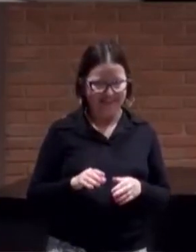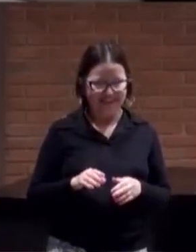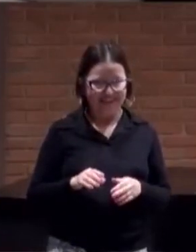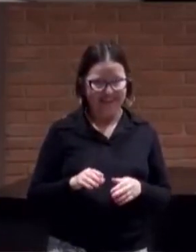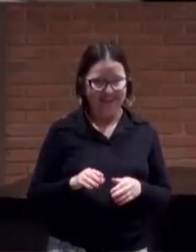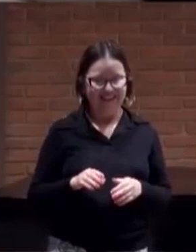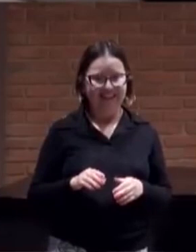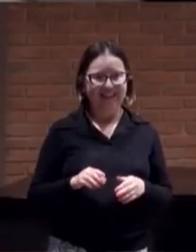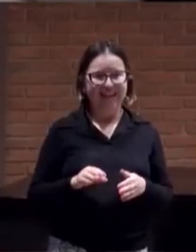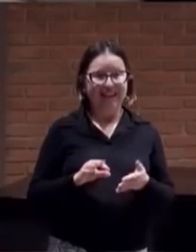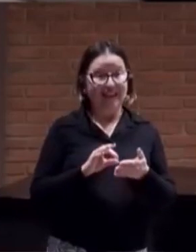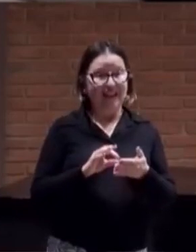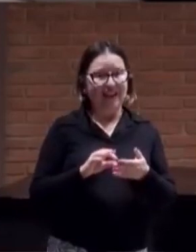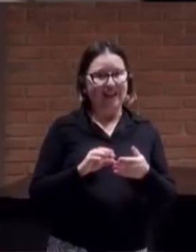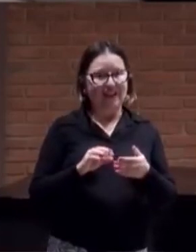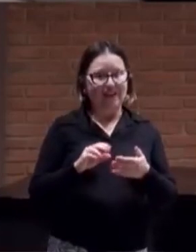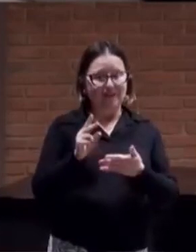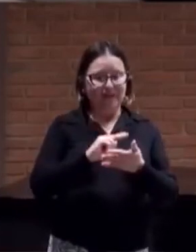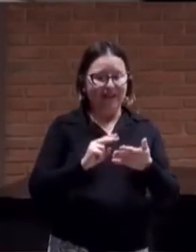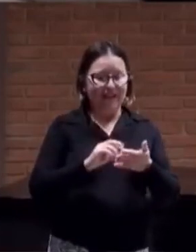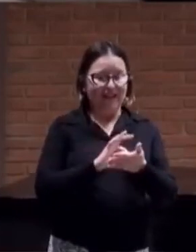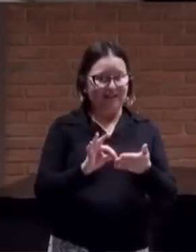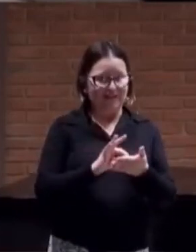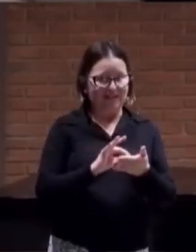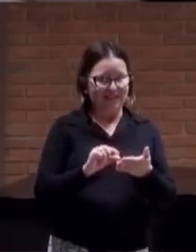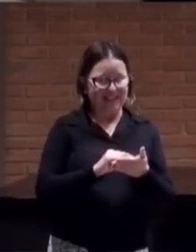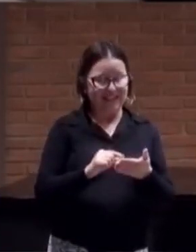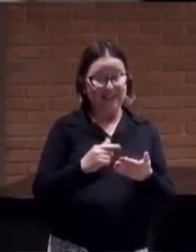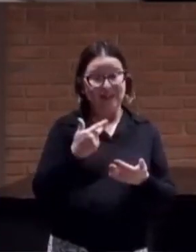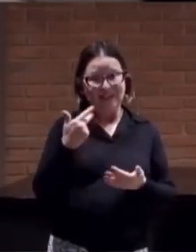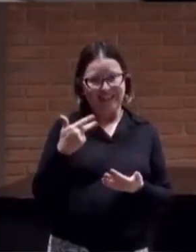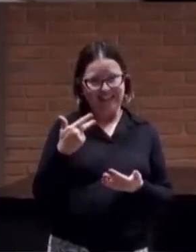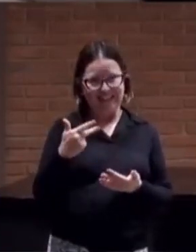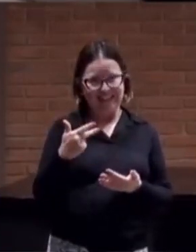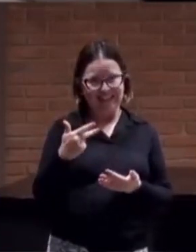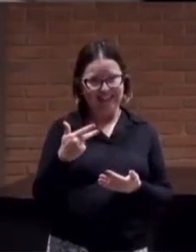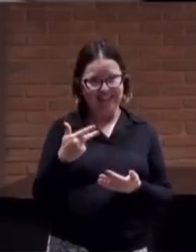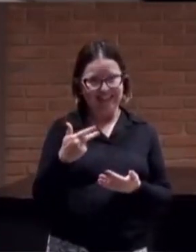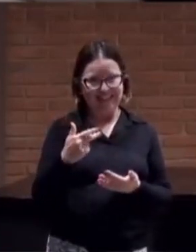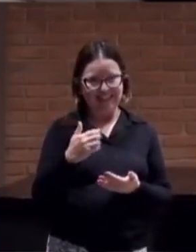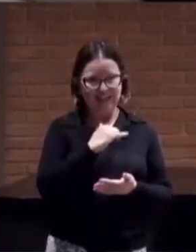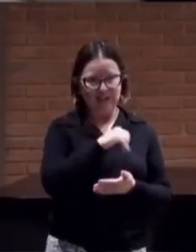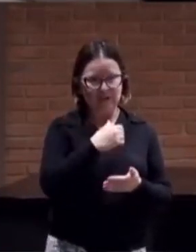engatilhado. O versículo 3 de João